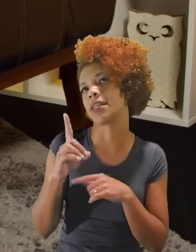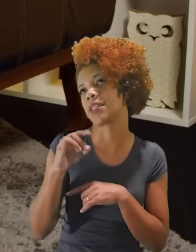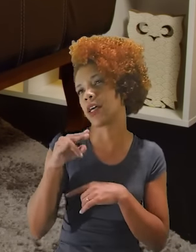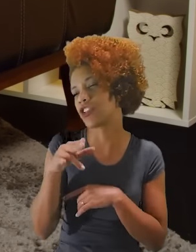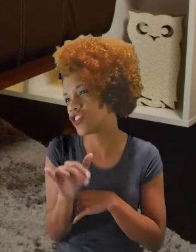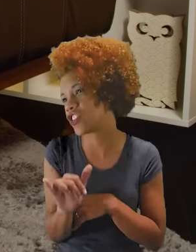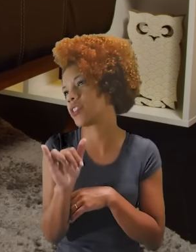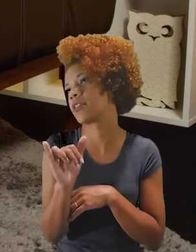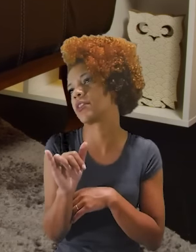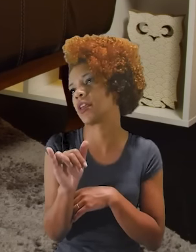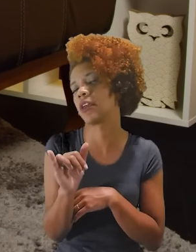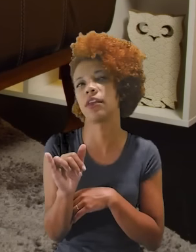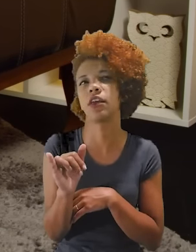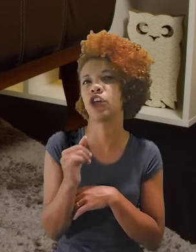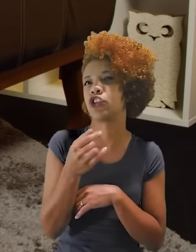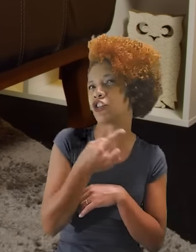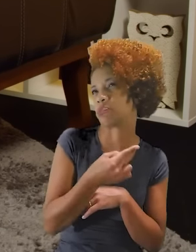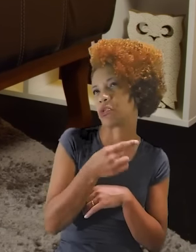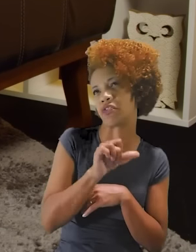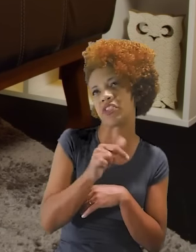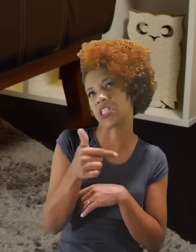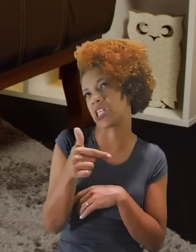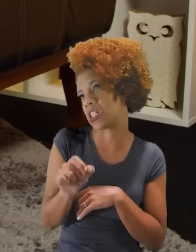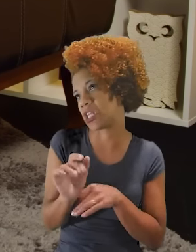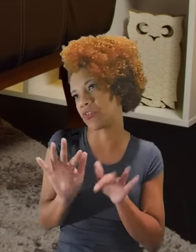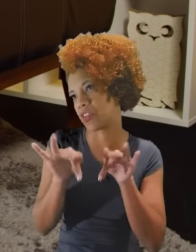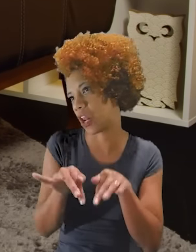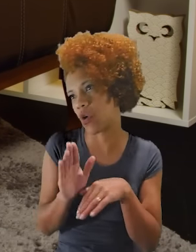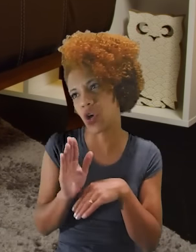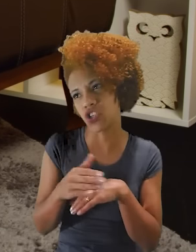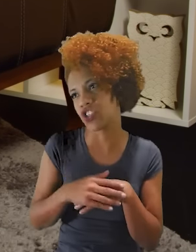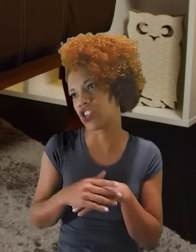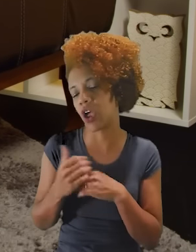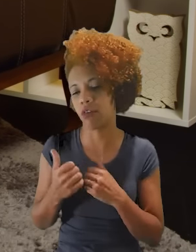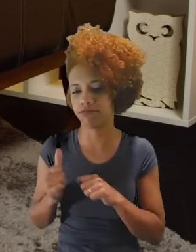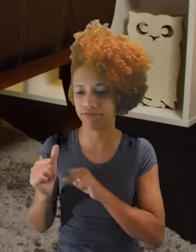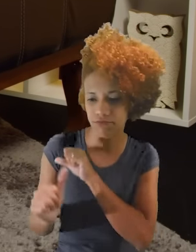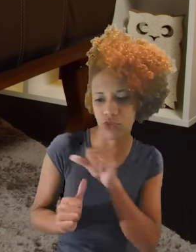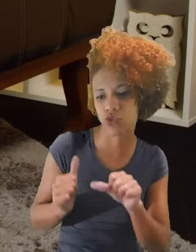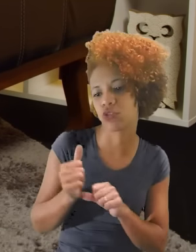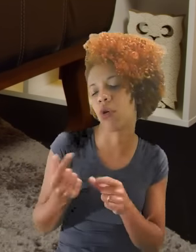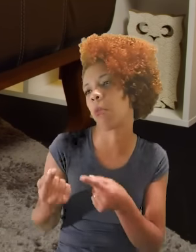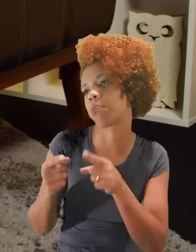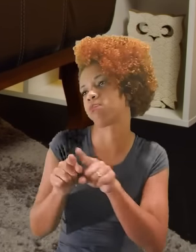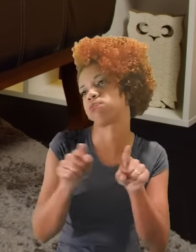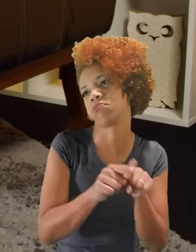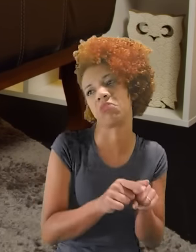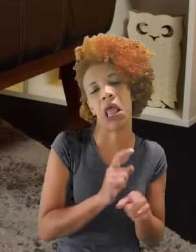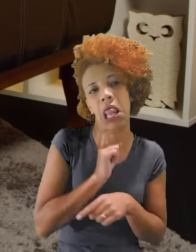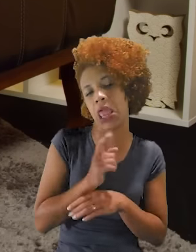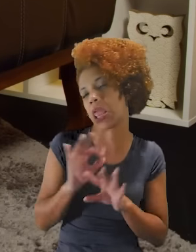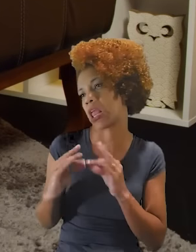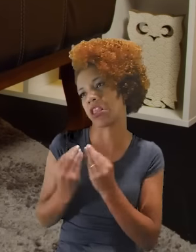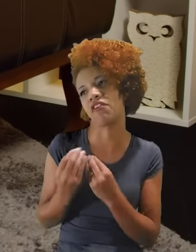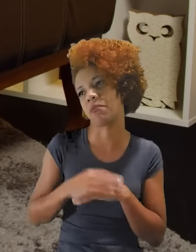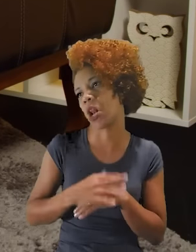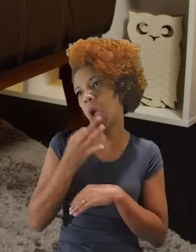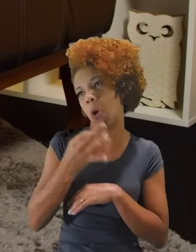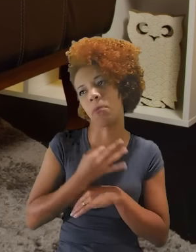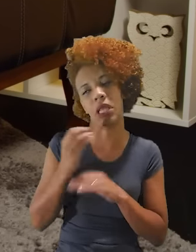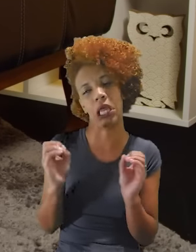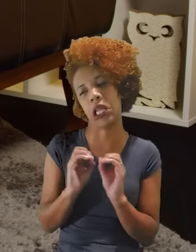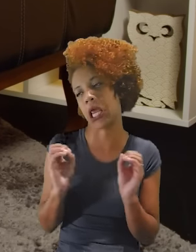a Disney, cara... Desde a década de 70, final da década de 70, já se tornou assim uma mega ultra companhia sem ninguém da família. A família não